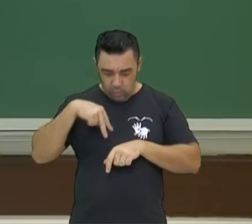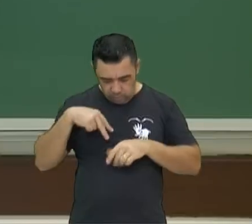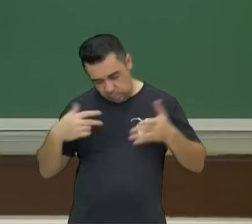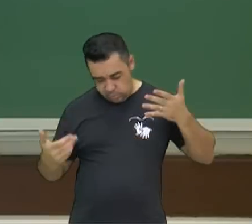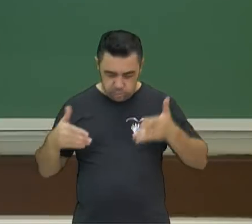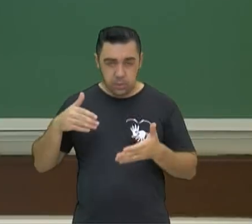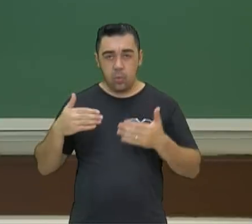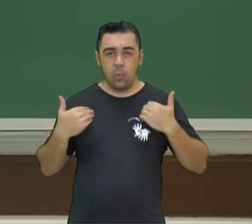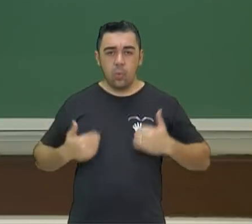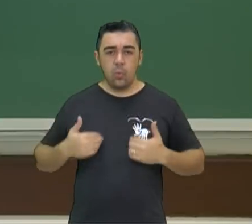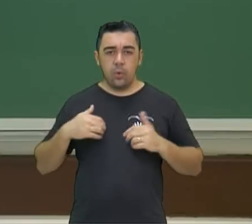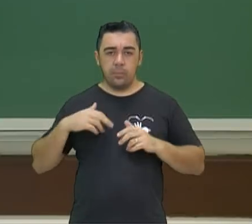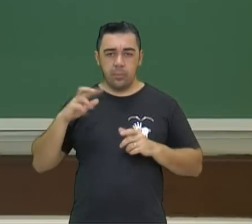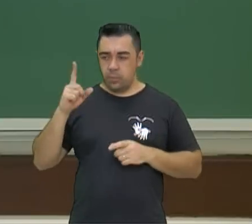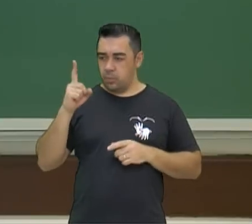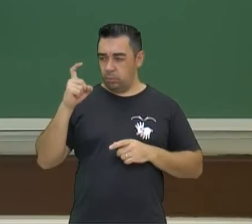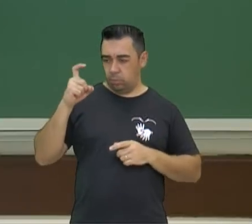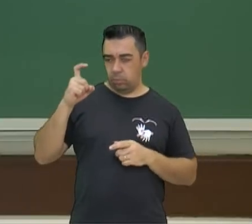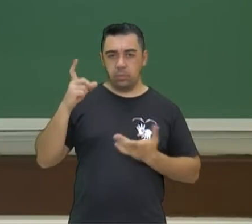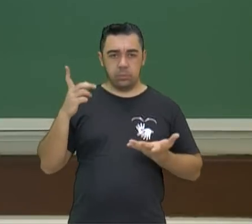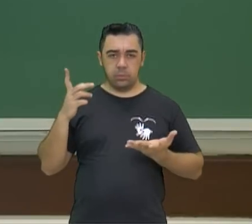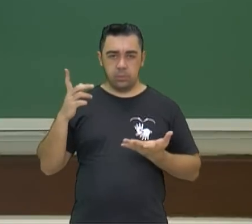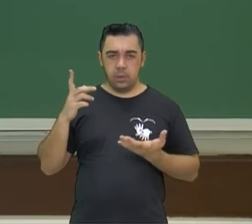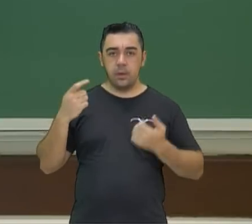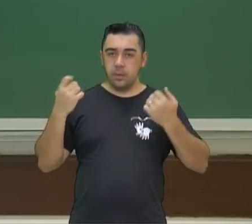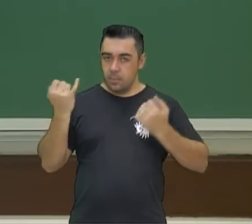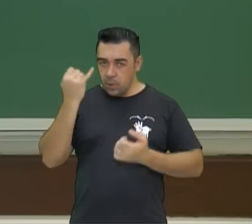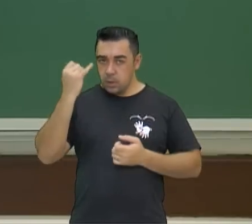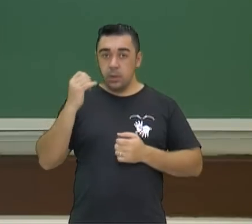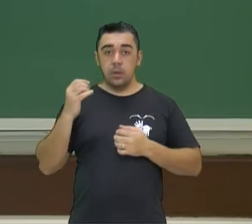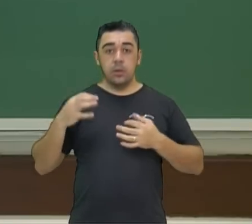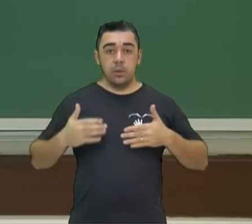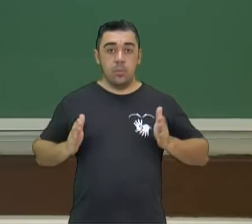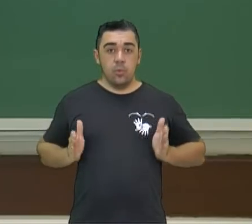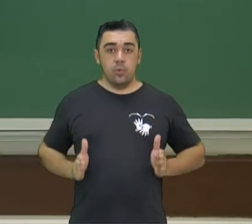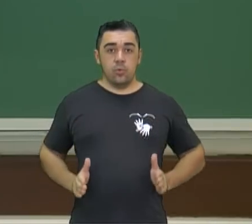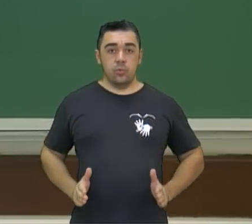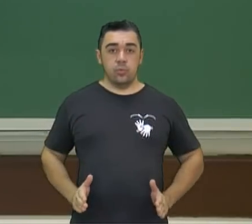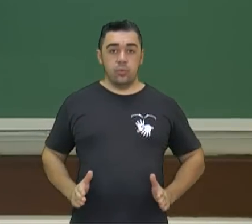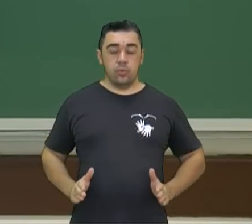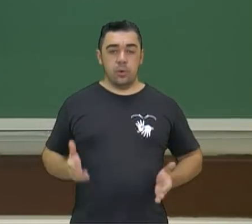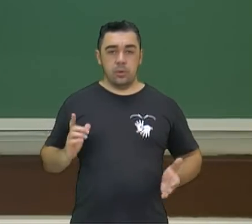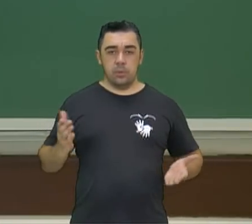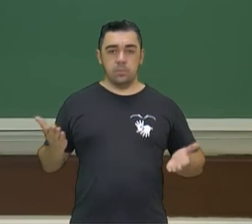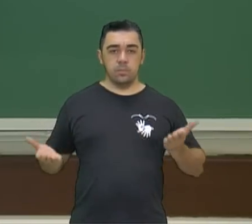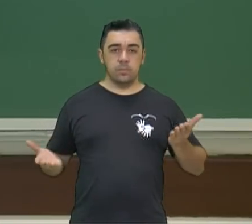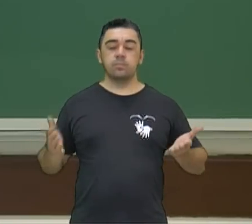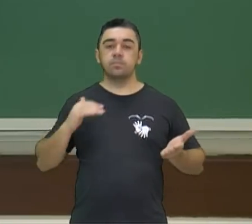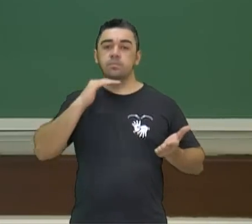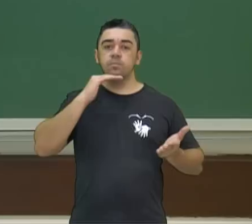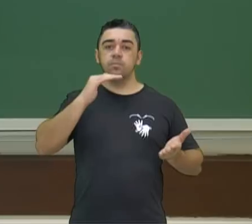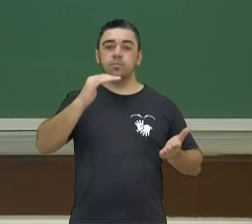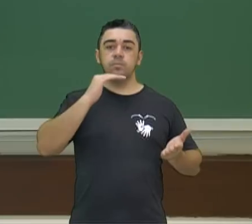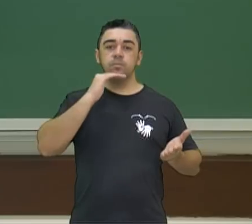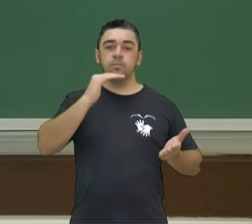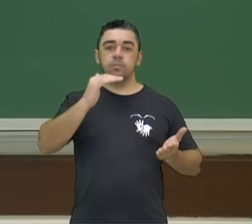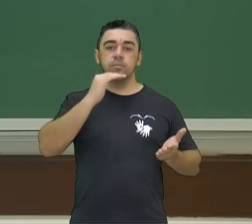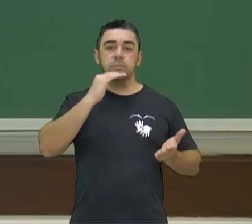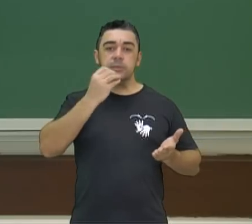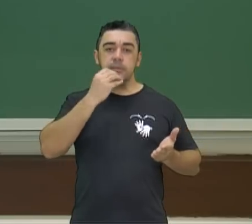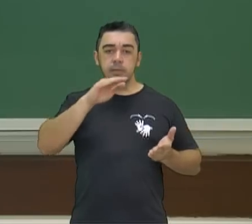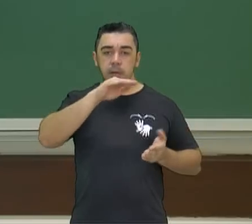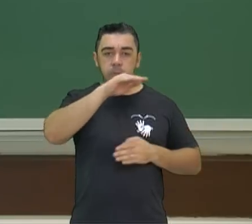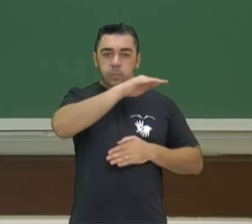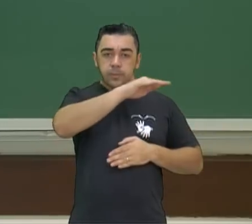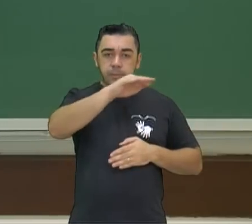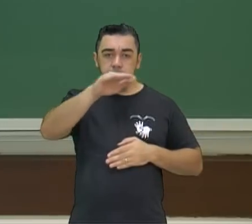perde a postura. Lembra que a prof falou que é importante a postura? Então, quanto mais você cuidar então desta linha, olhar para o